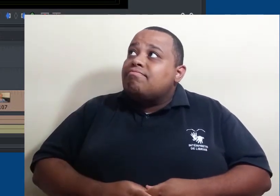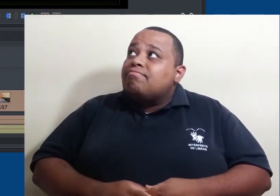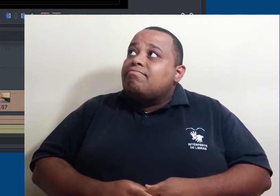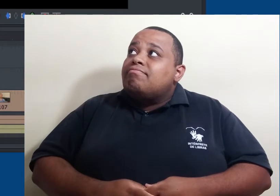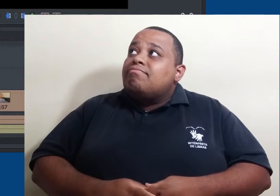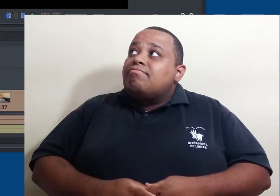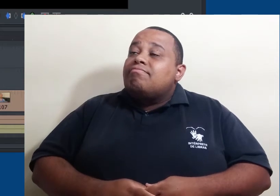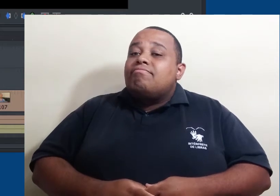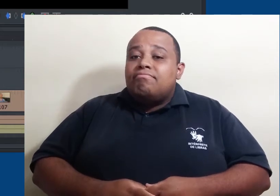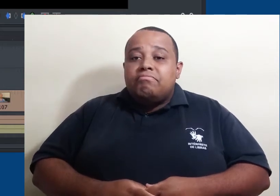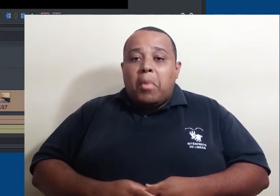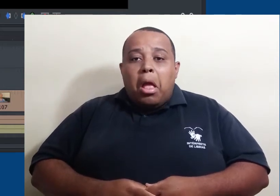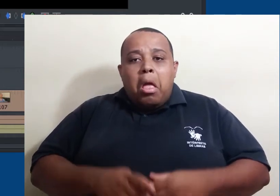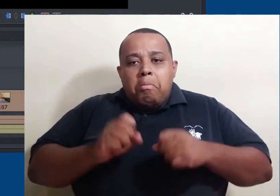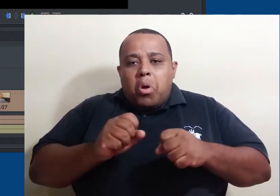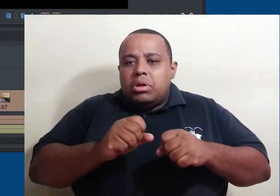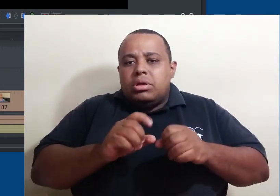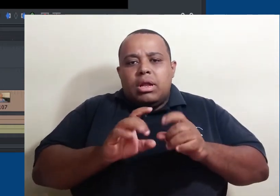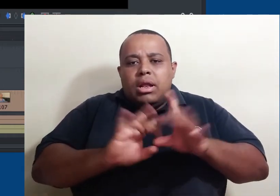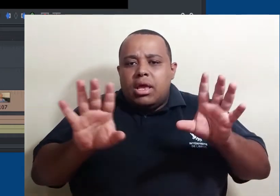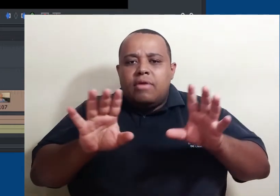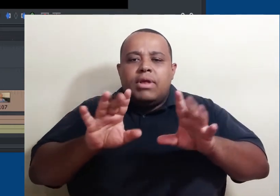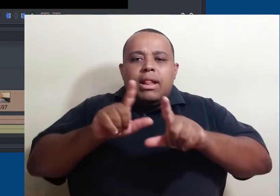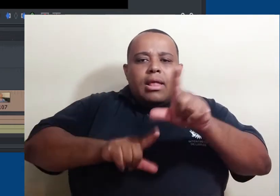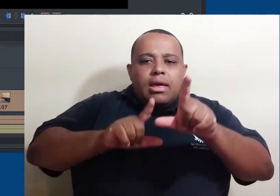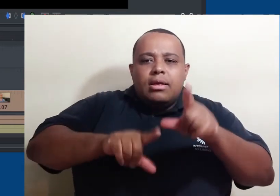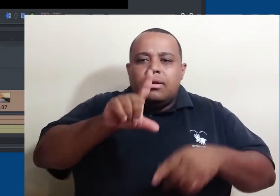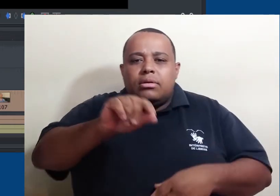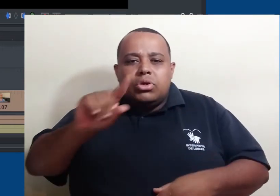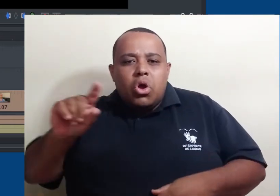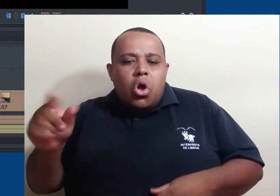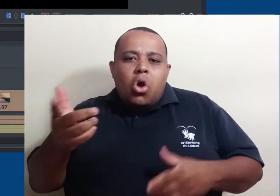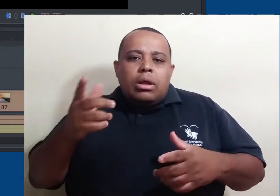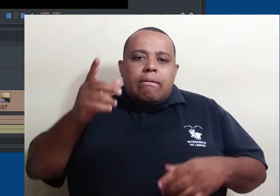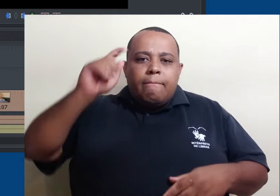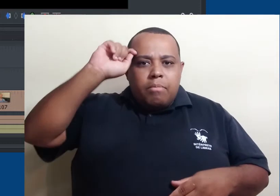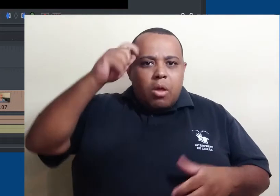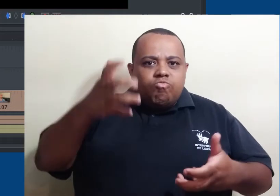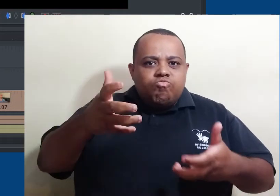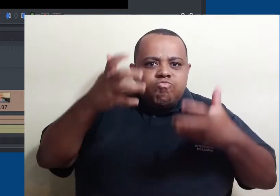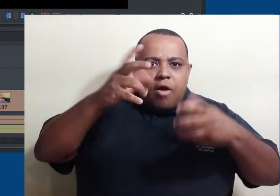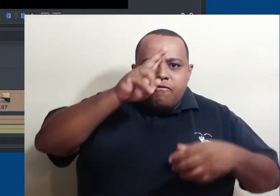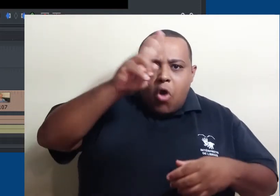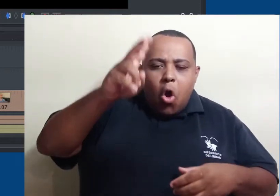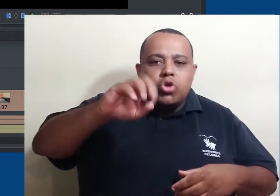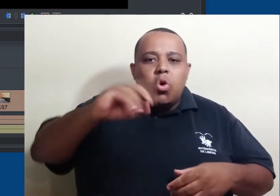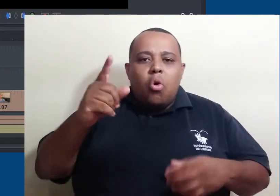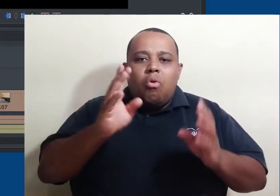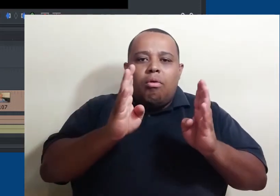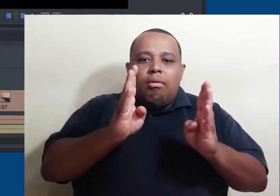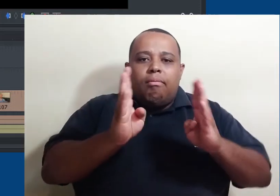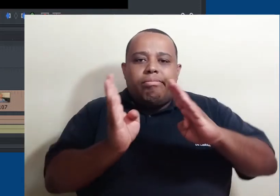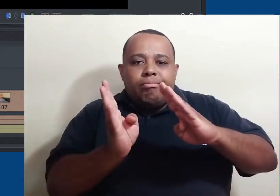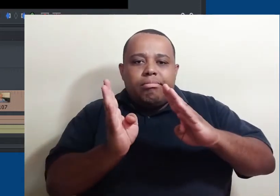E aí você pode fazer algumas alterações, você pode mudar a fonte, você pode colocar negrito, itálico. Eu tenho algumas fontes aqui instaladas no